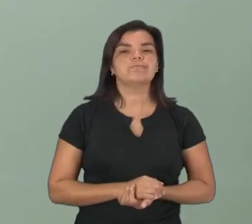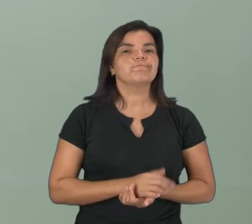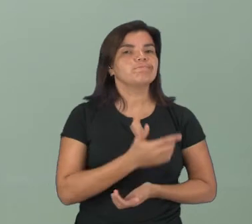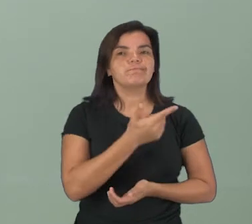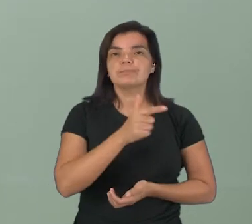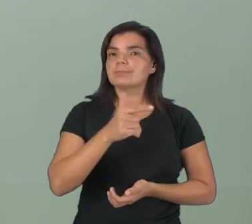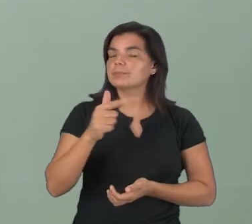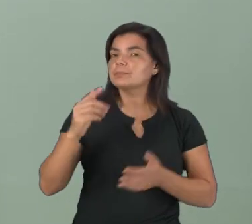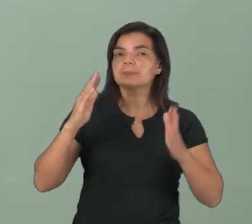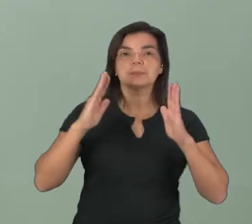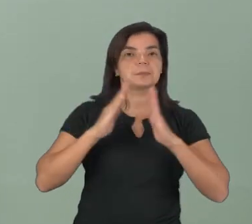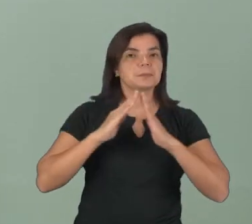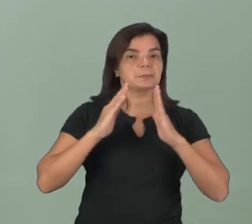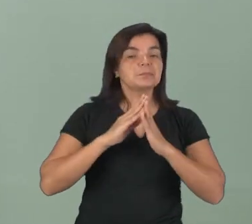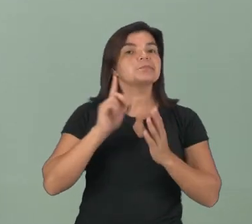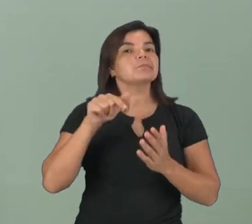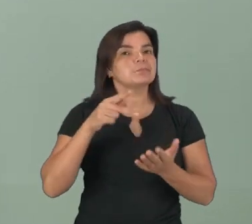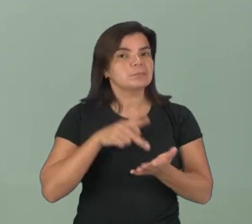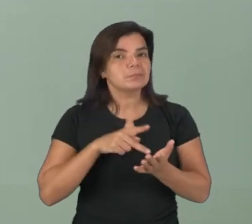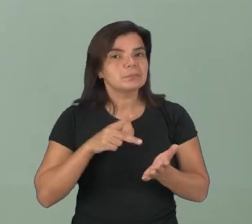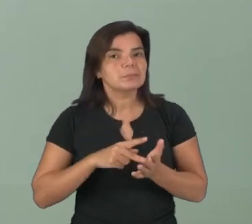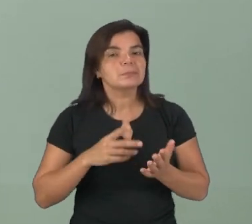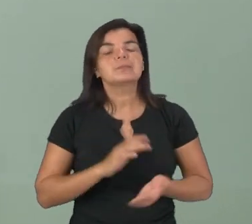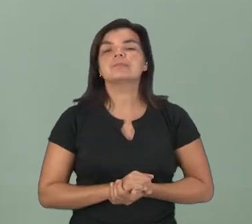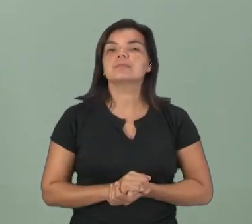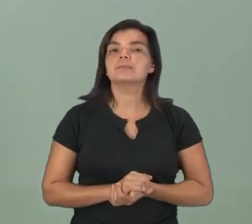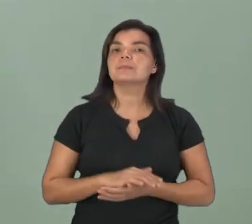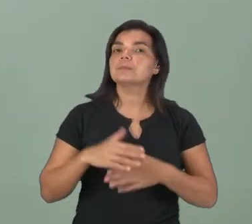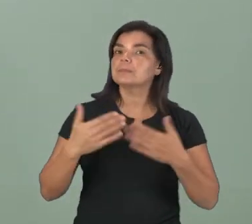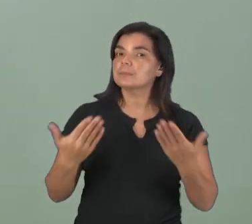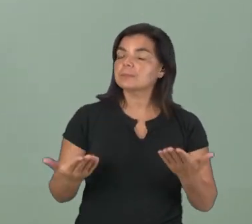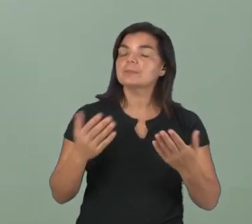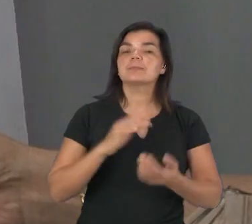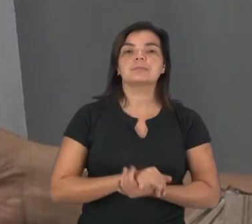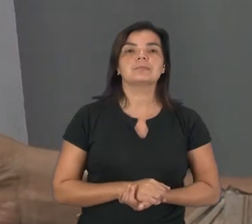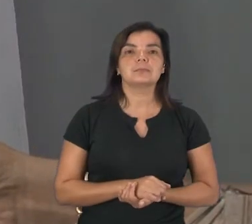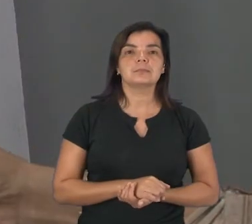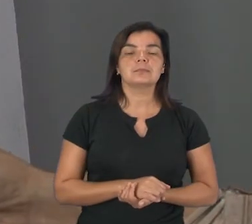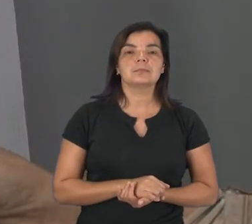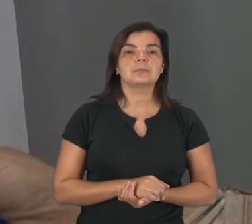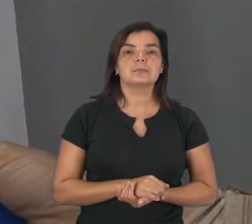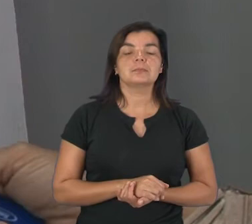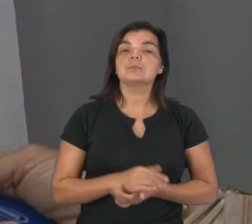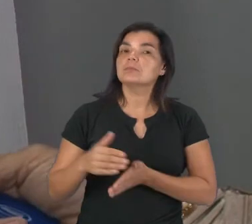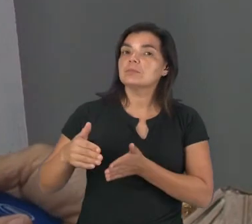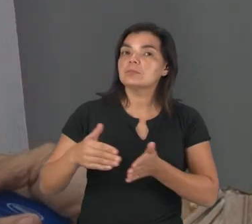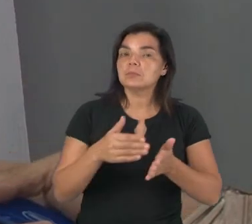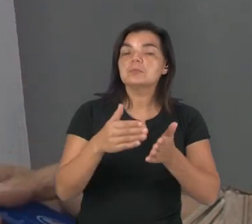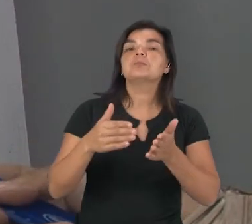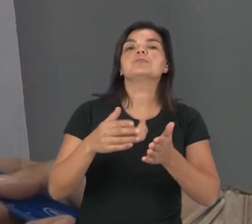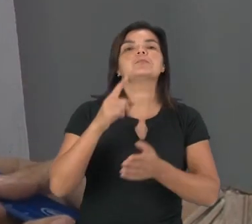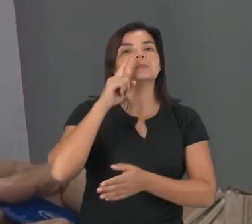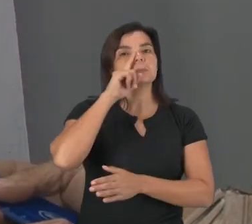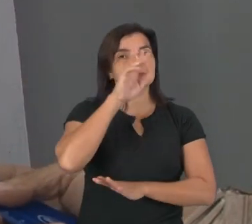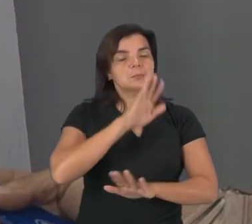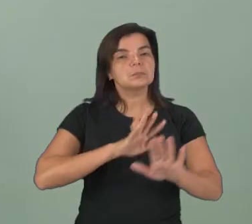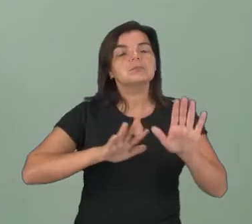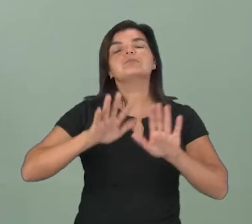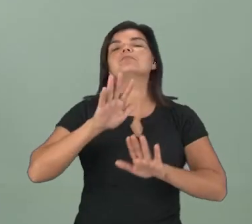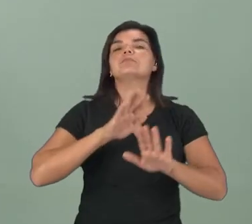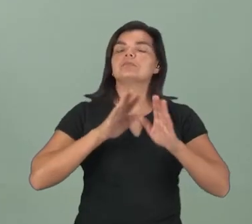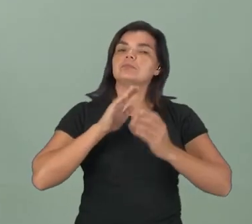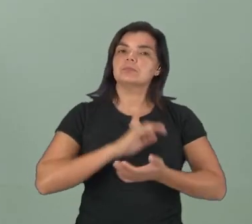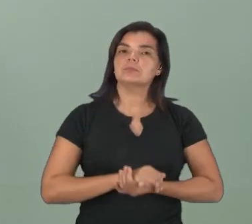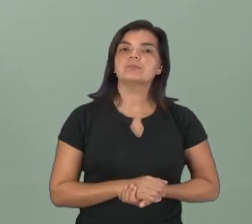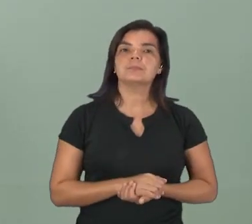tem nenhuma casa, não é mesmo? Então, por isso, ele era um caminho muito perigoso, por ser